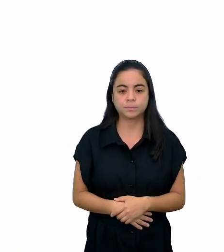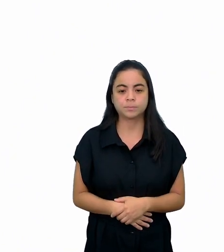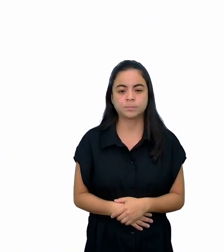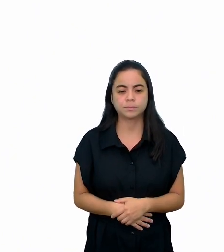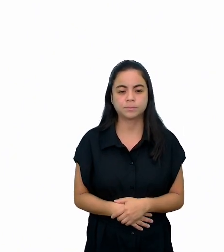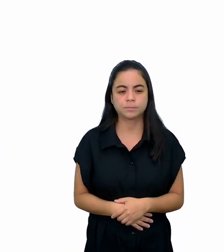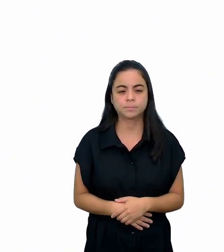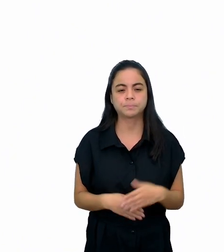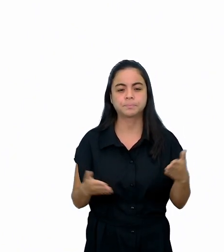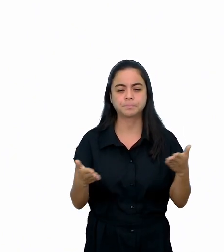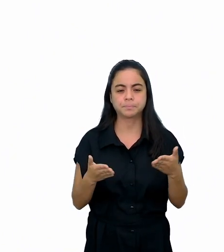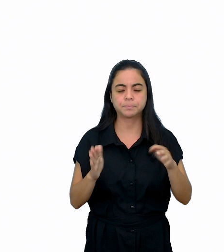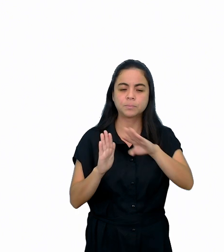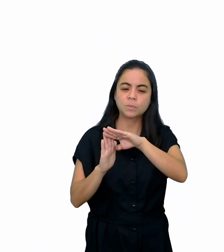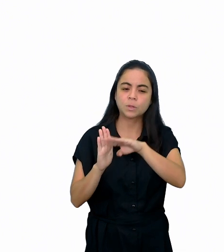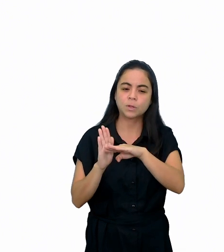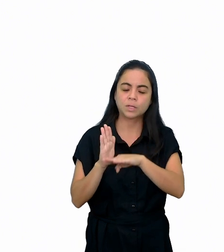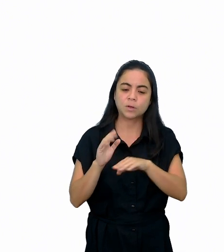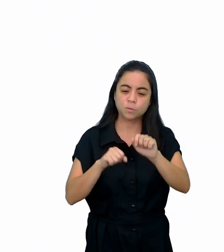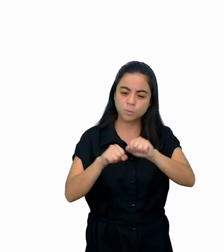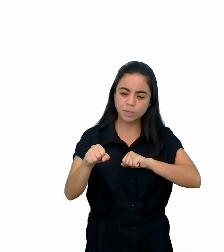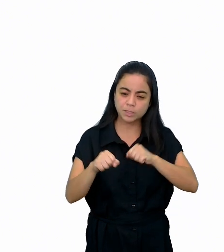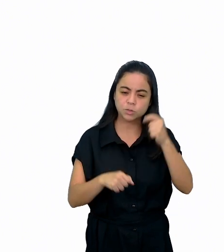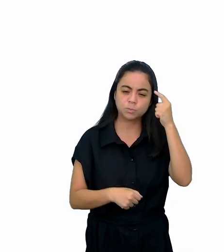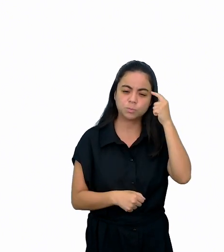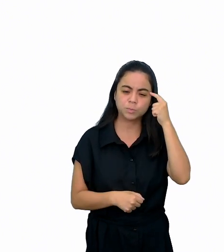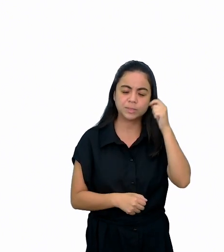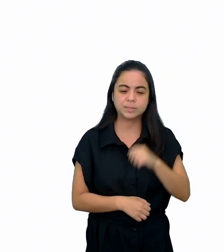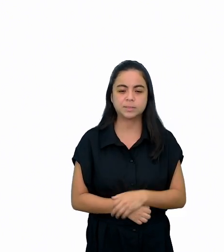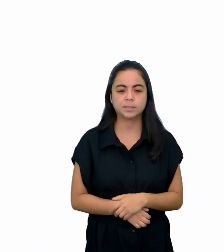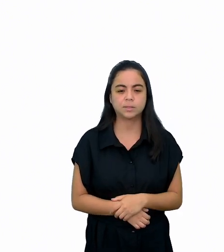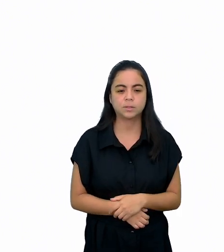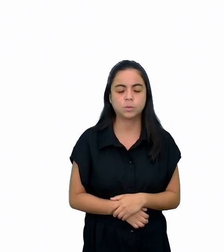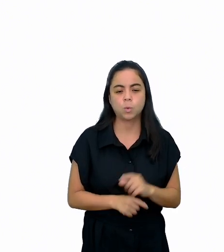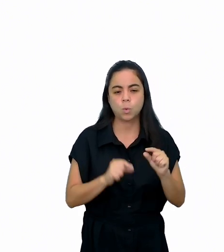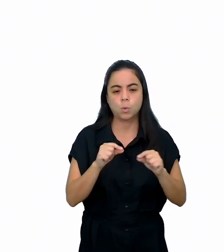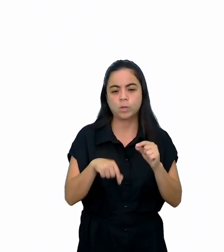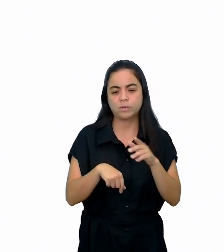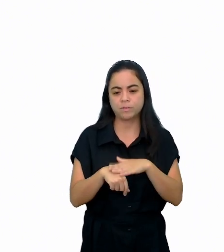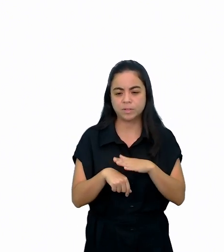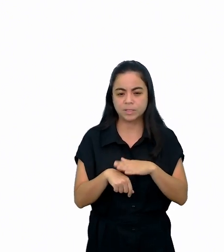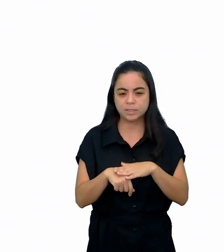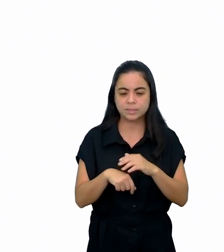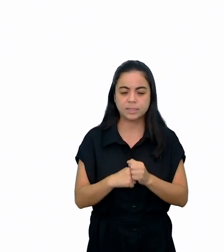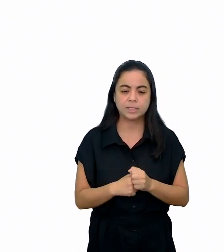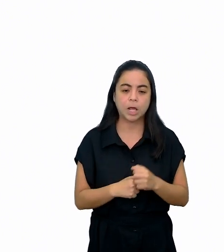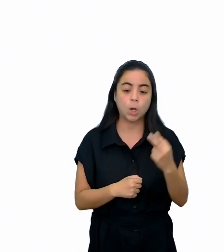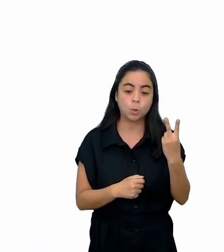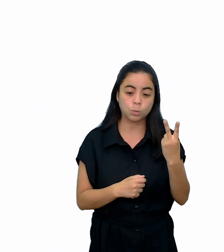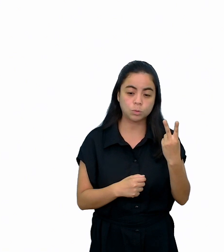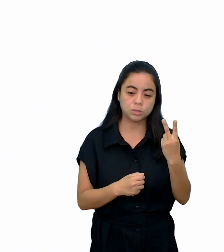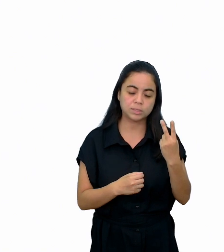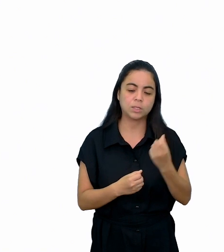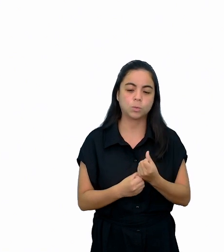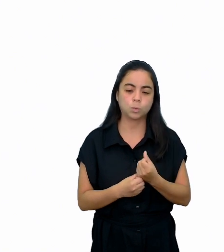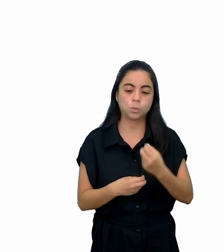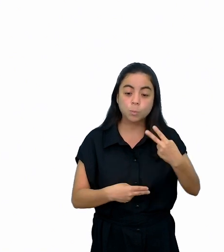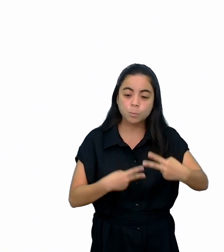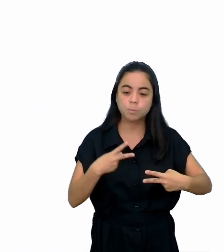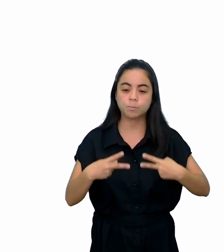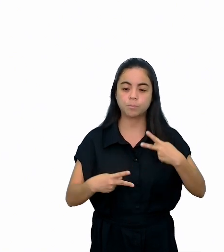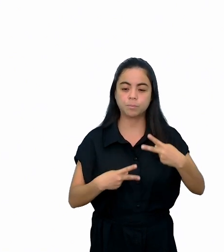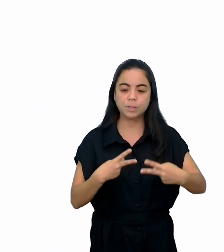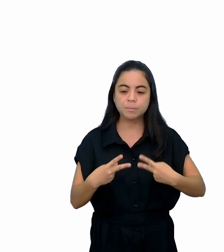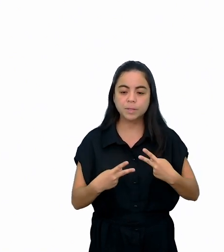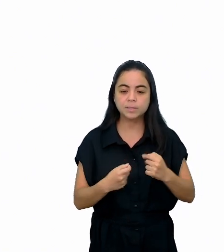nosso roteiro formativo aí falou um pouquinho sobre o que a gente vai traçar no segundo bimestre. A gente apresentou